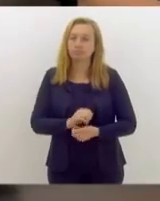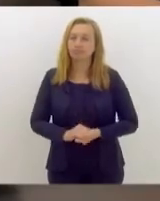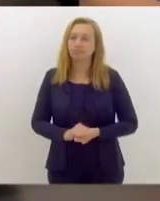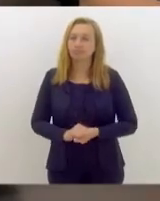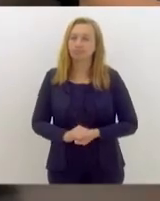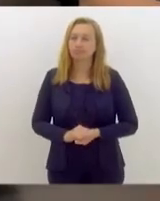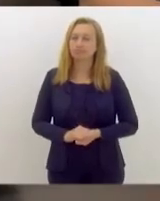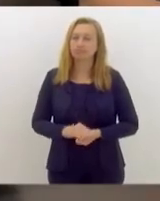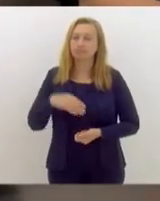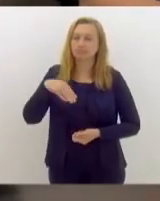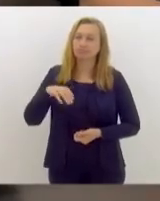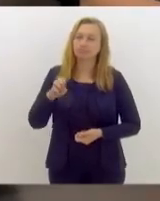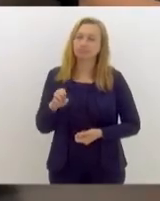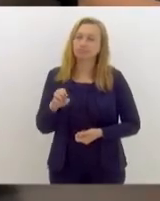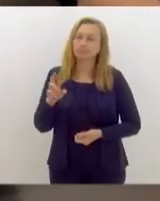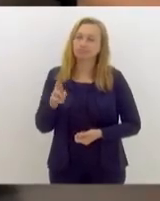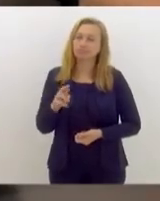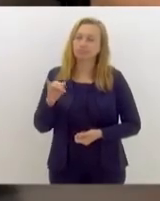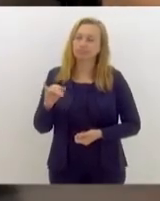de meritocracia.